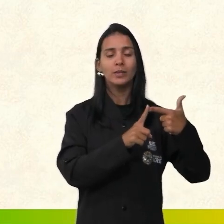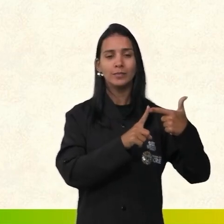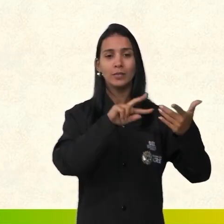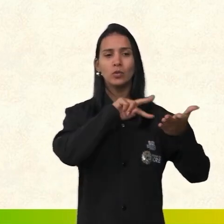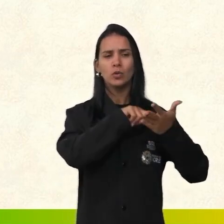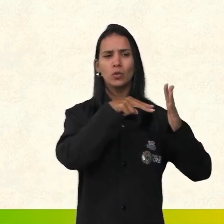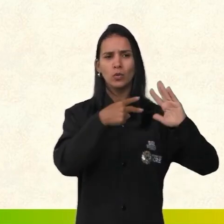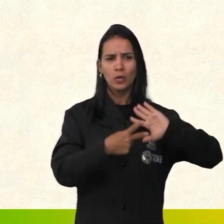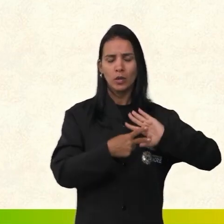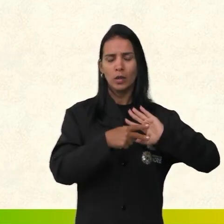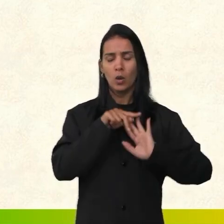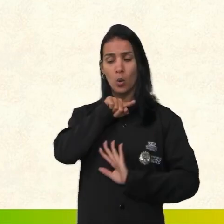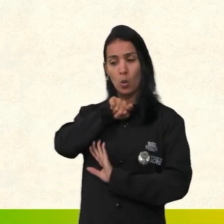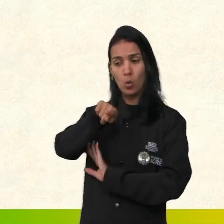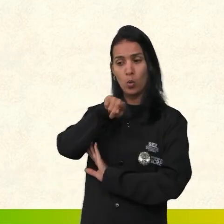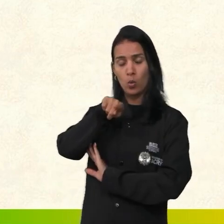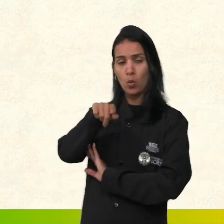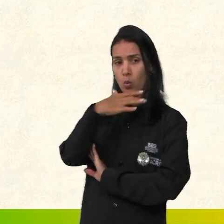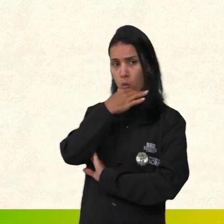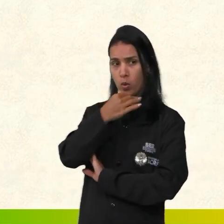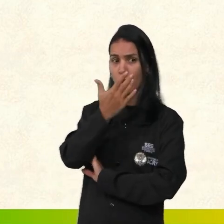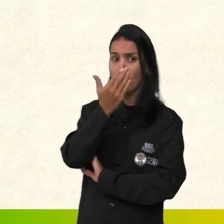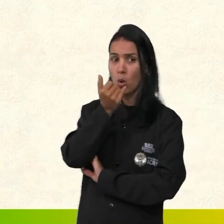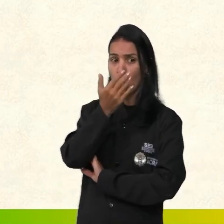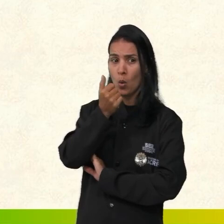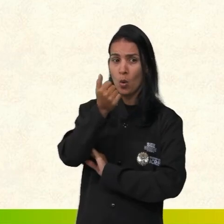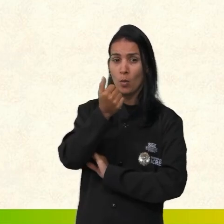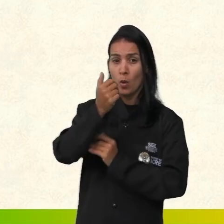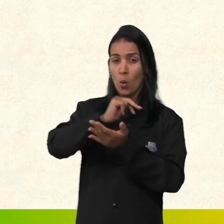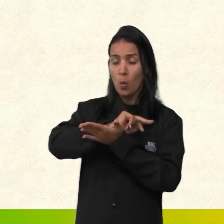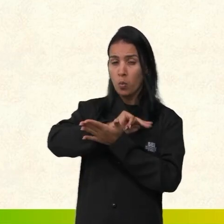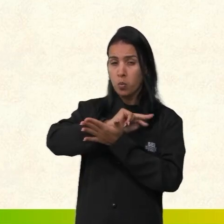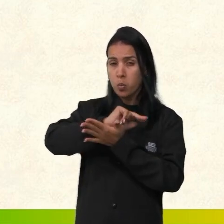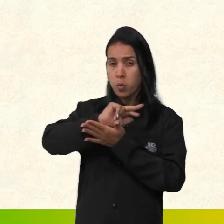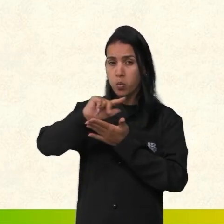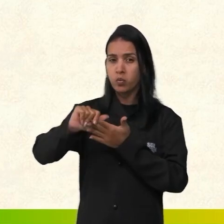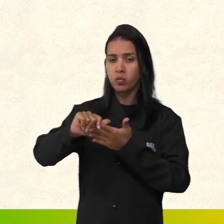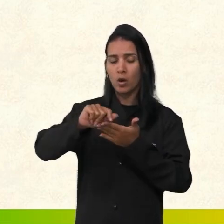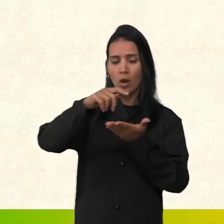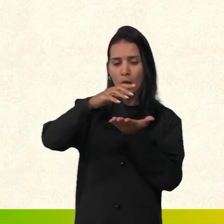pieces of cake. Ele comeu vários pedaços de bolo.